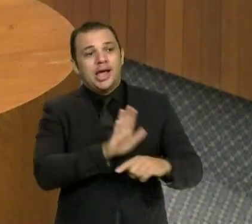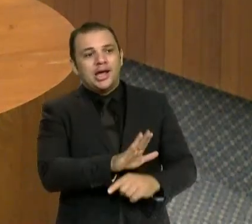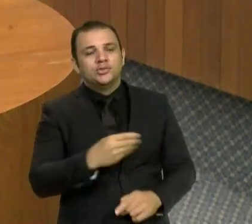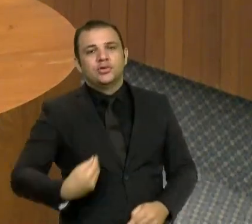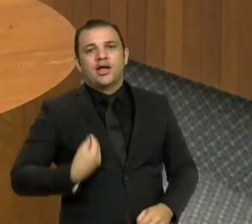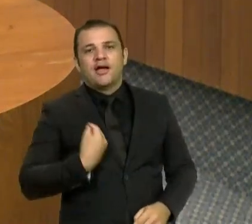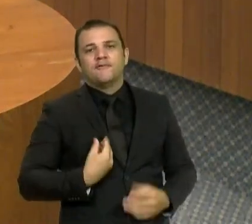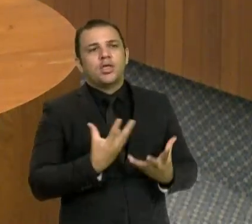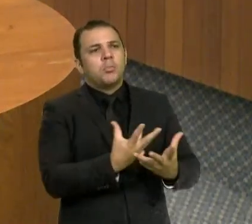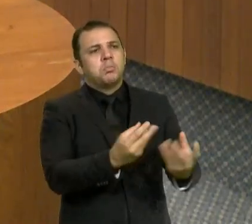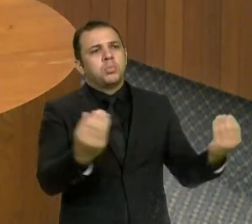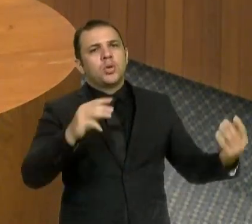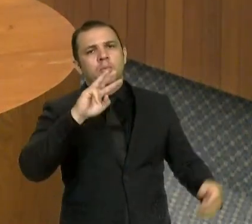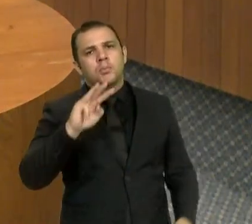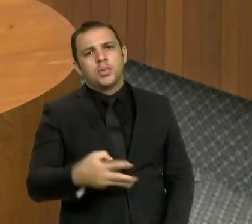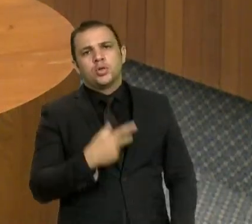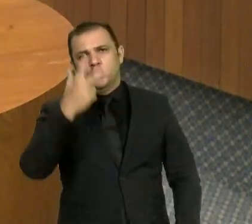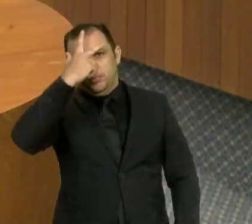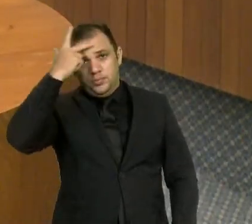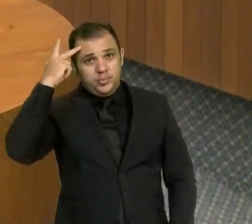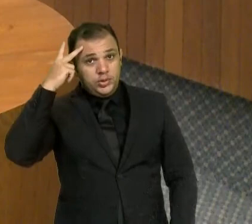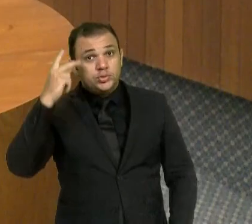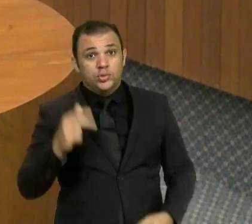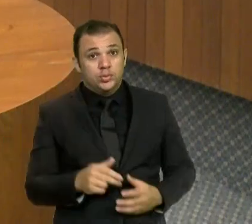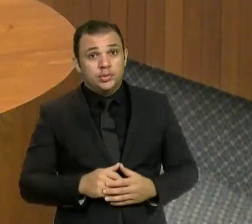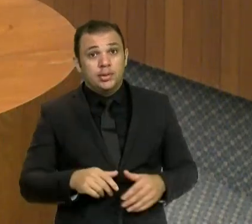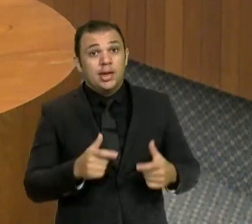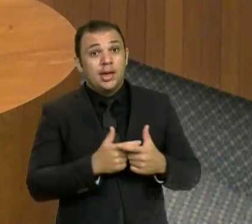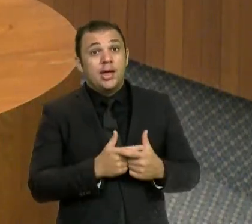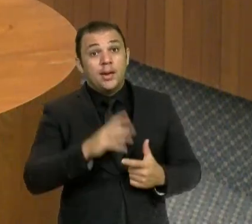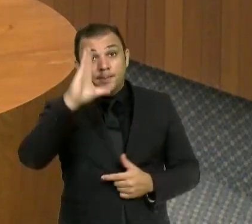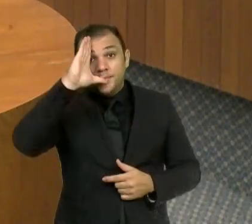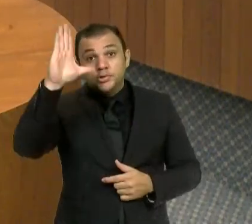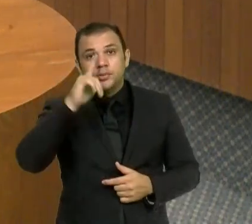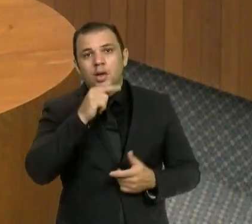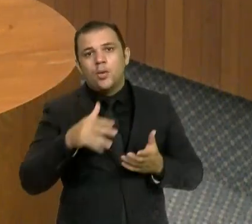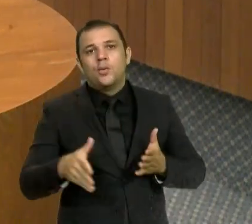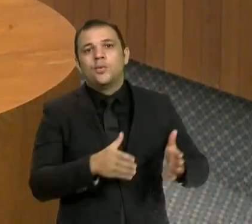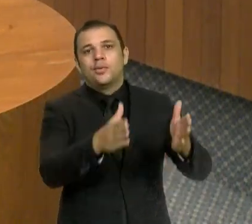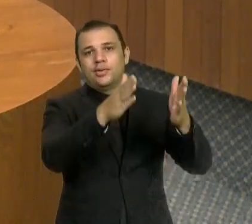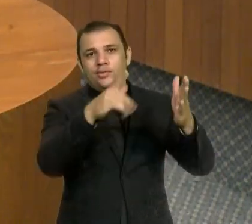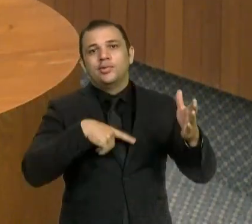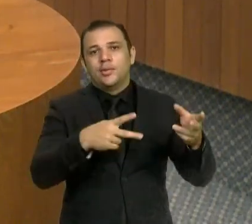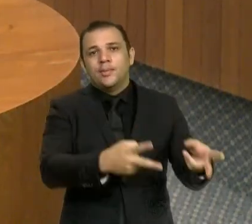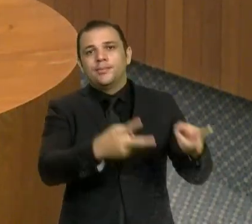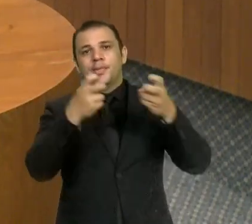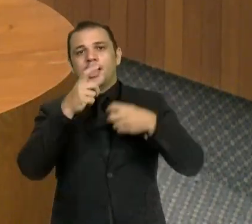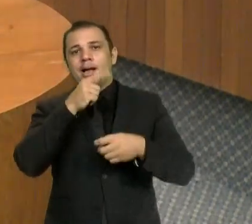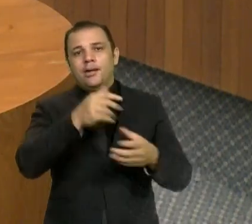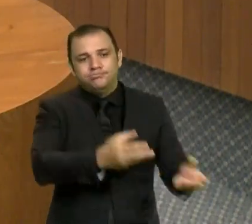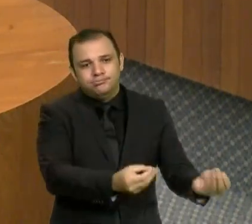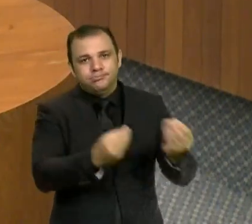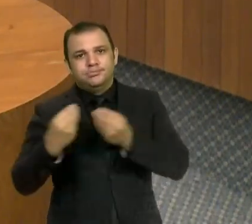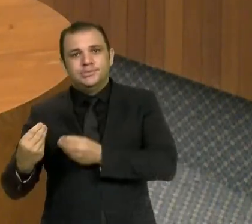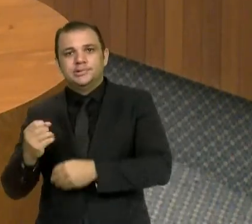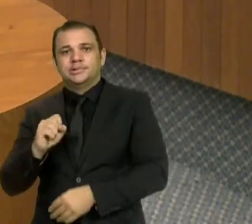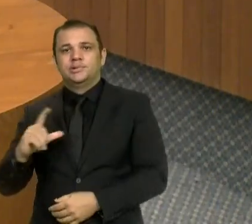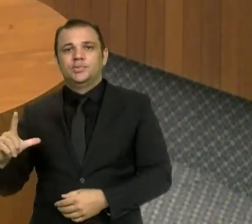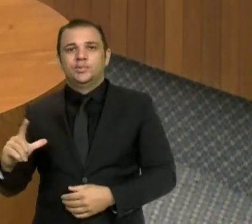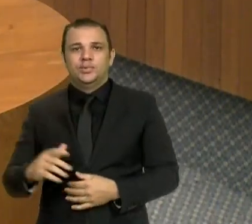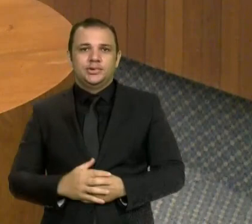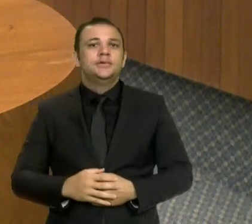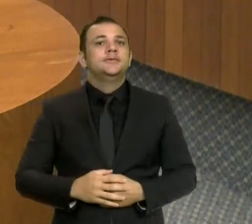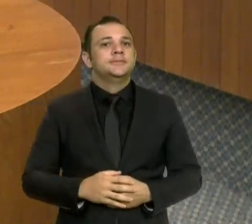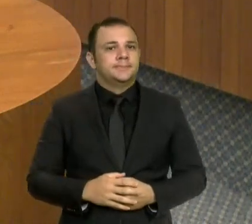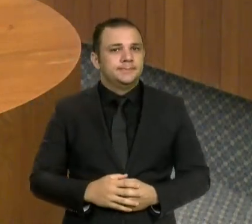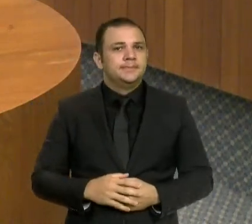de pessoas, tendo em vista que é o principal rio que abastece a ilha de São Luís. Imagine vocês, amanhã, deputado